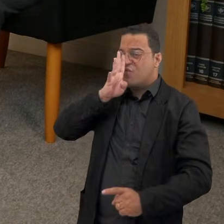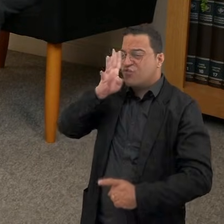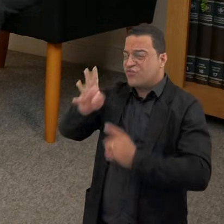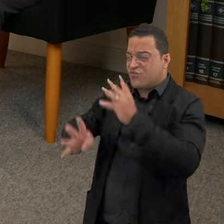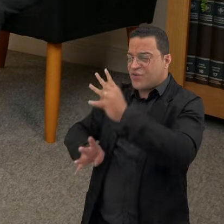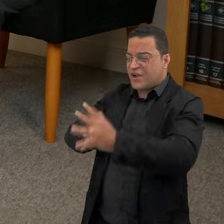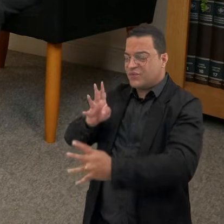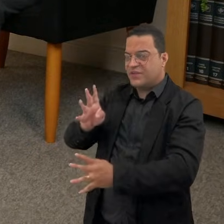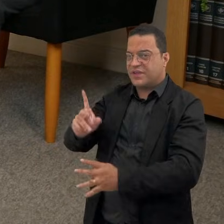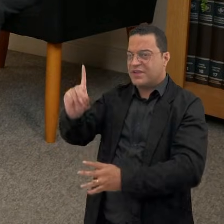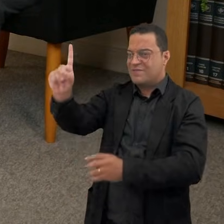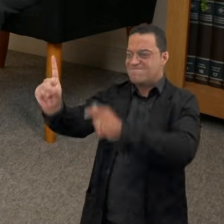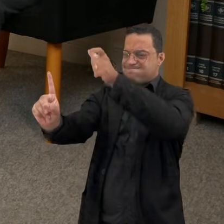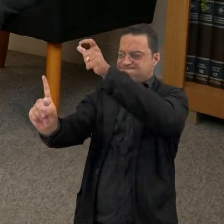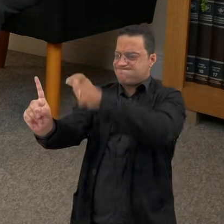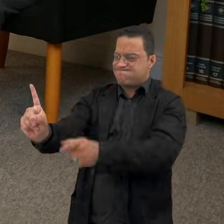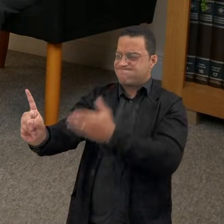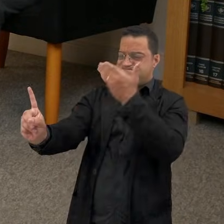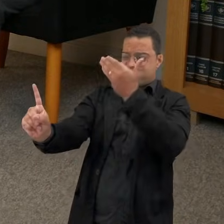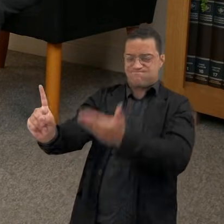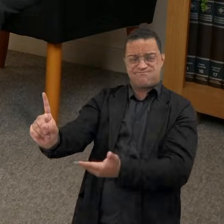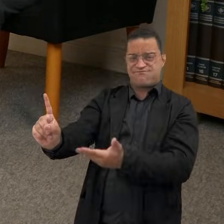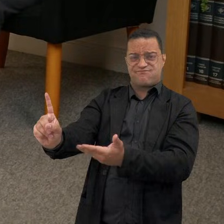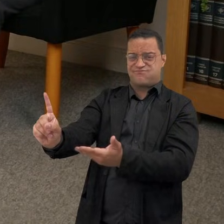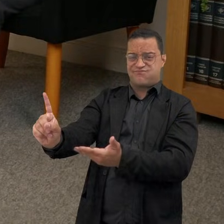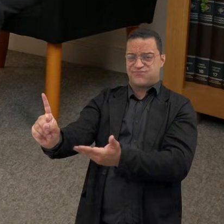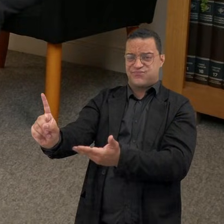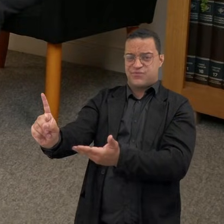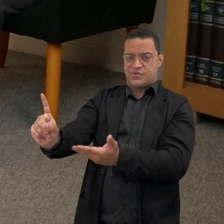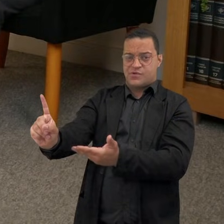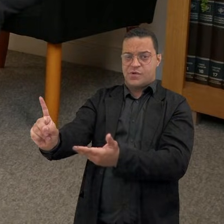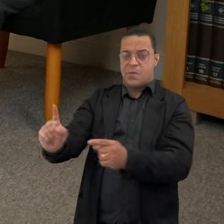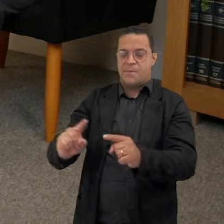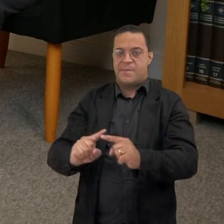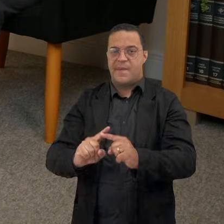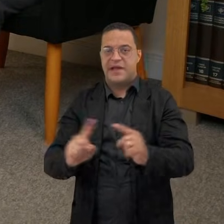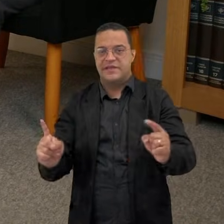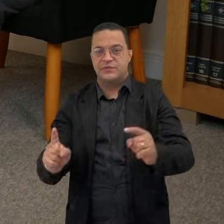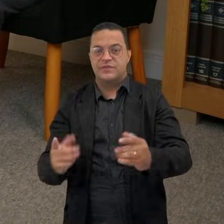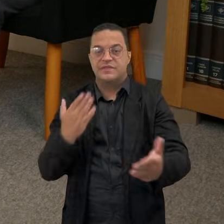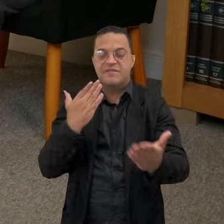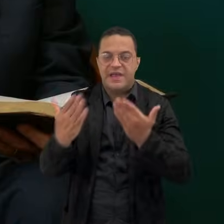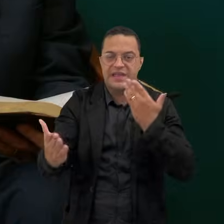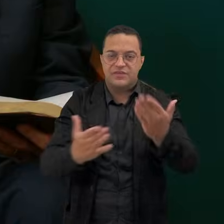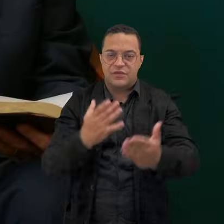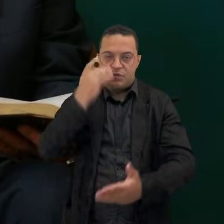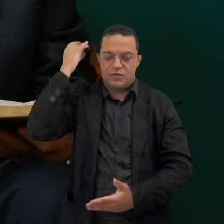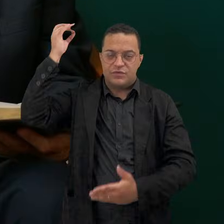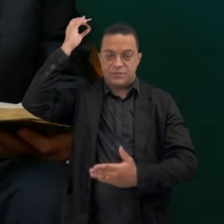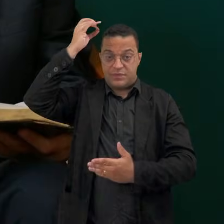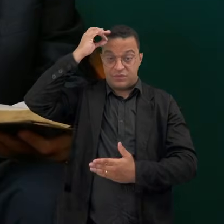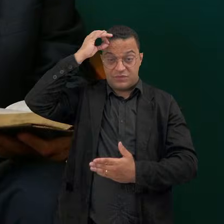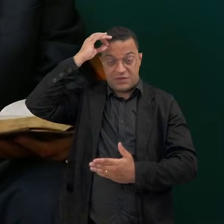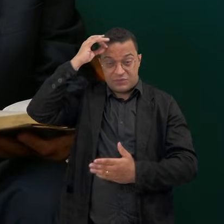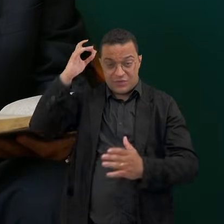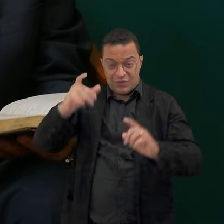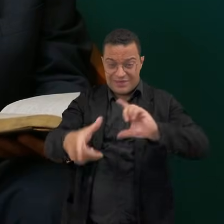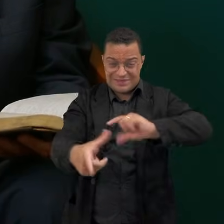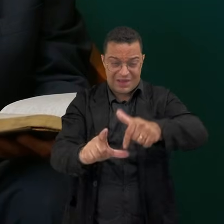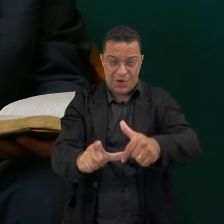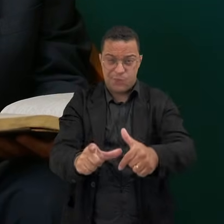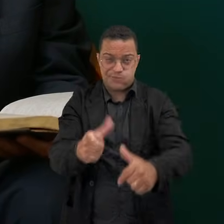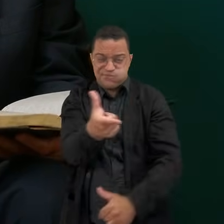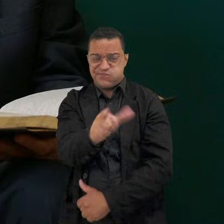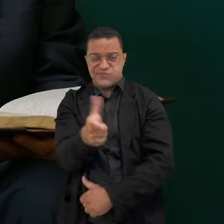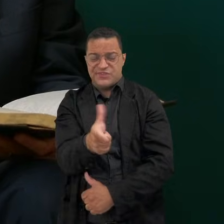vida, roupagem, cerimônias, mas aquilo que é espiritual para a alma, eles estavam muito distantes, inclusive